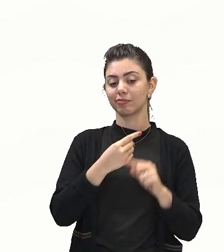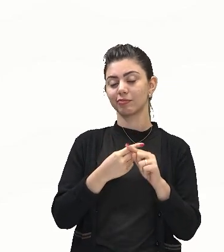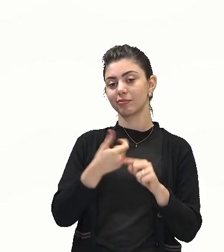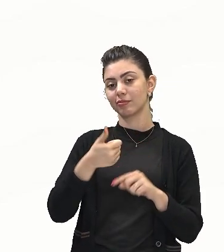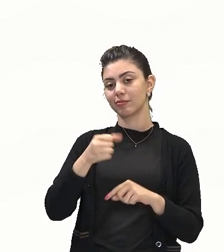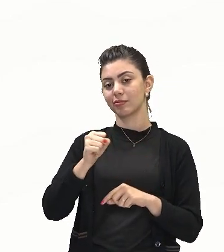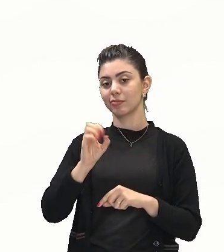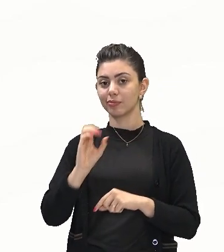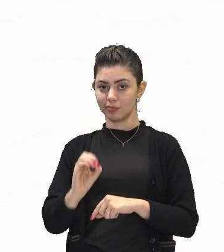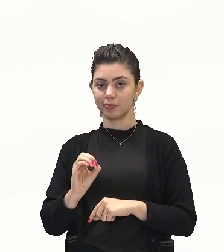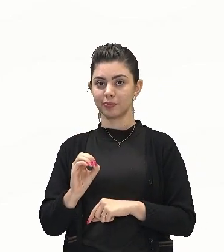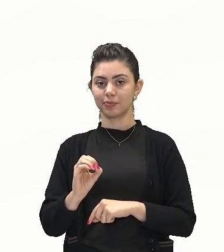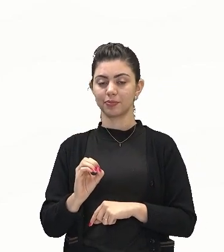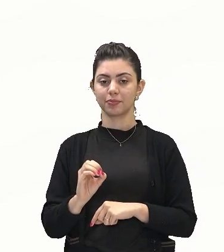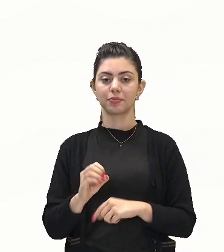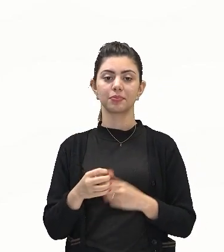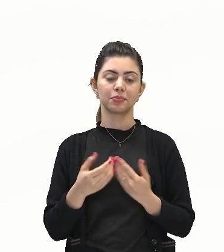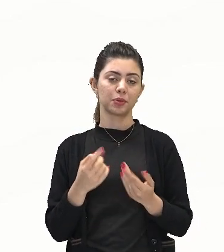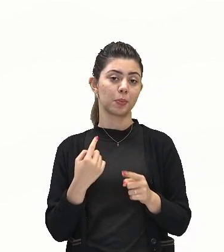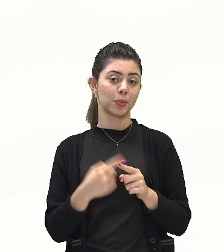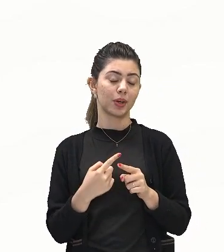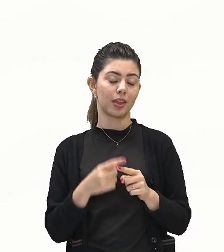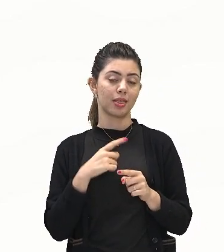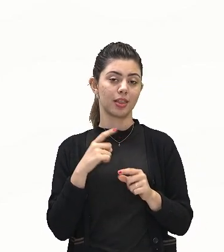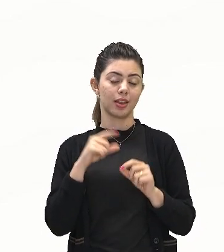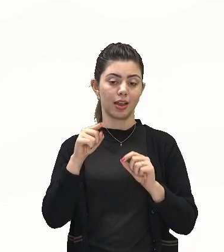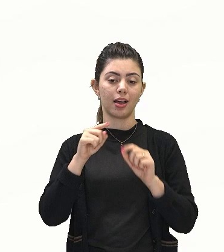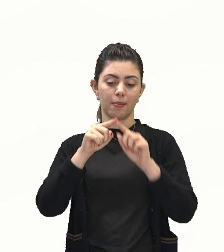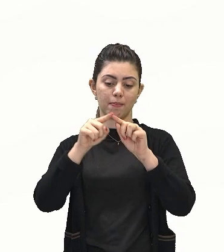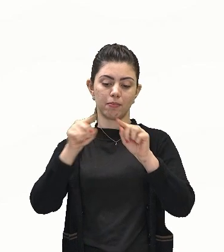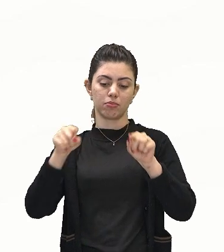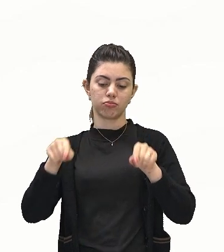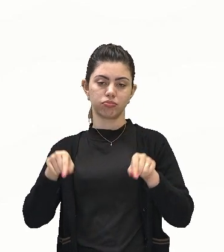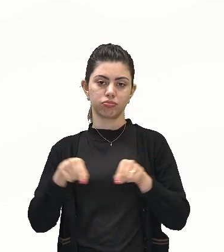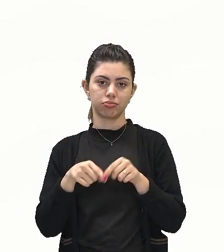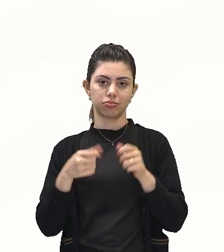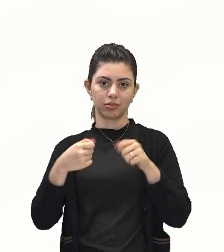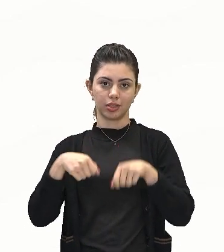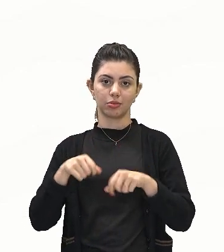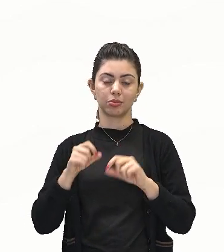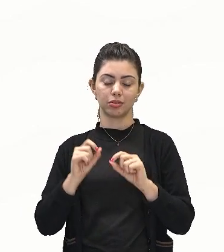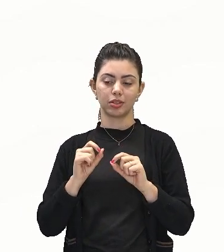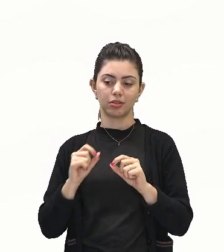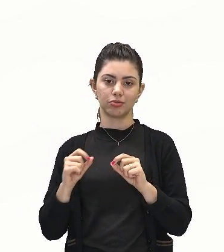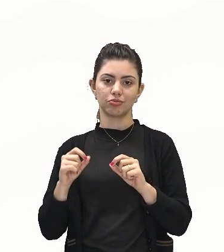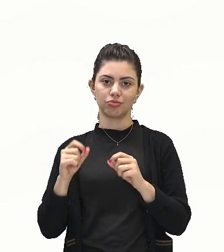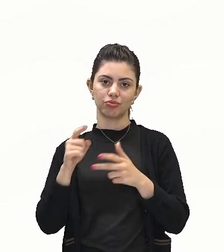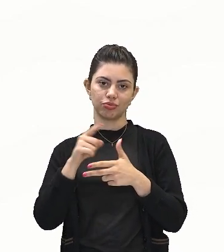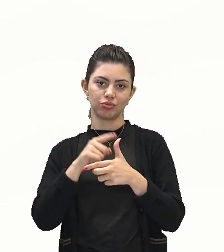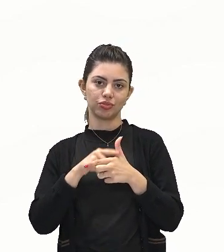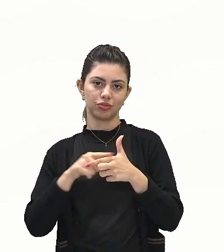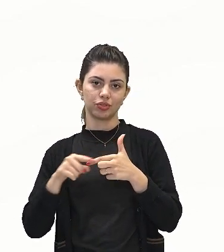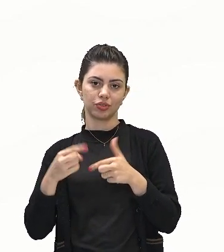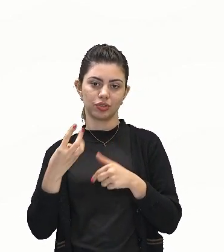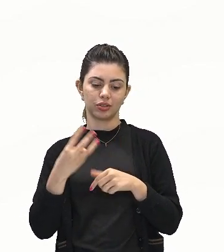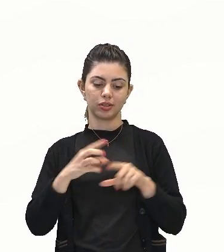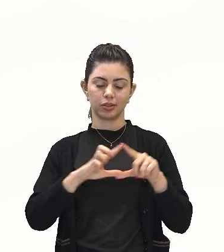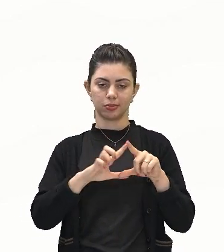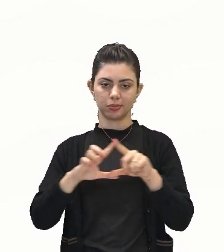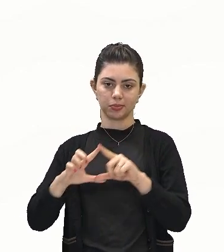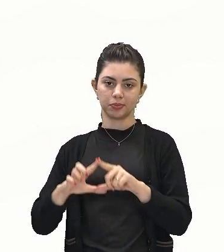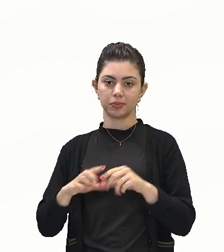vezes 180, já que o meu pentágono eu consegui dividir ele em 3 triângulos. Tá? Então, 3